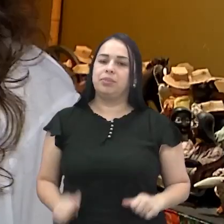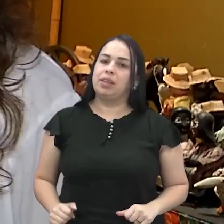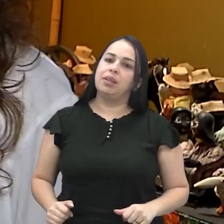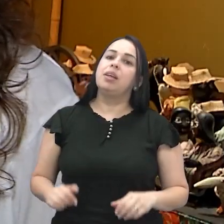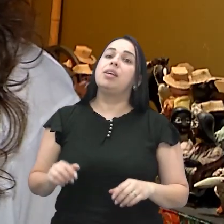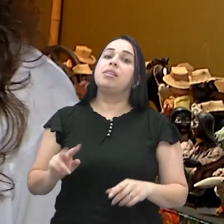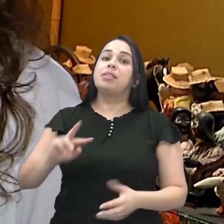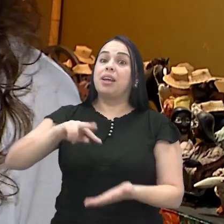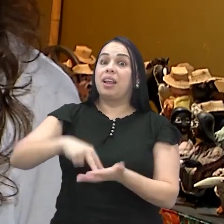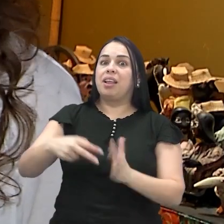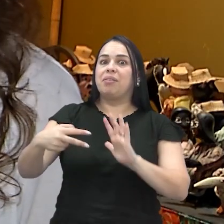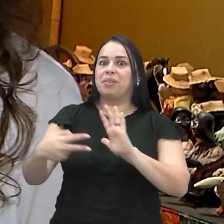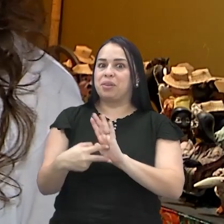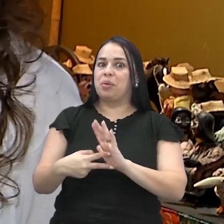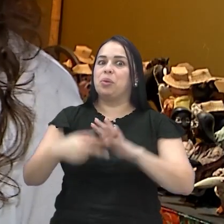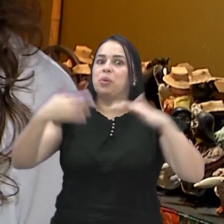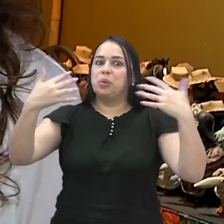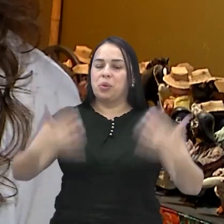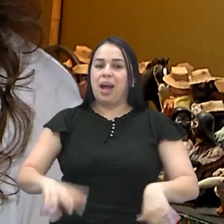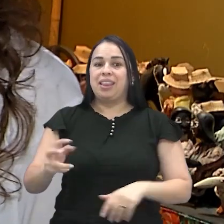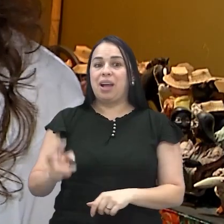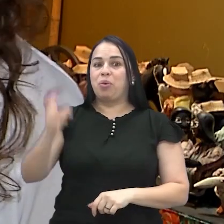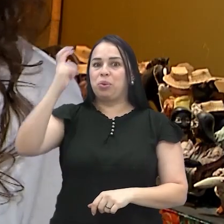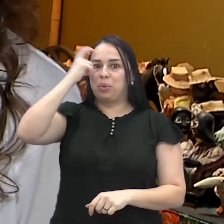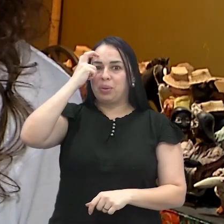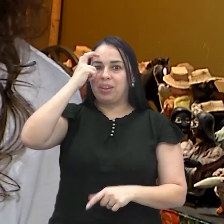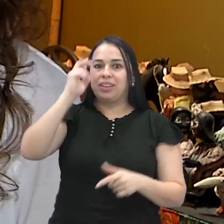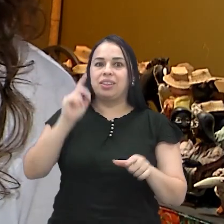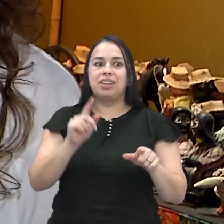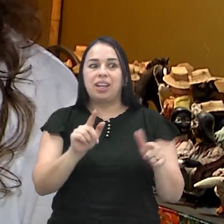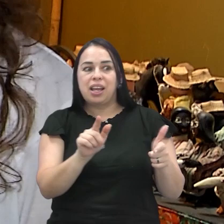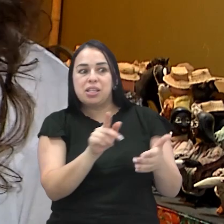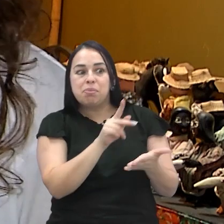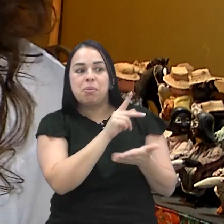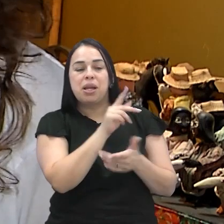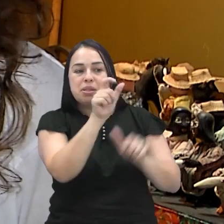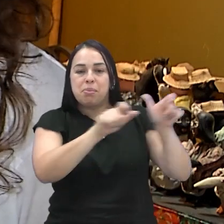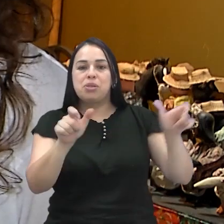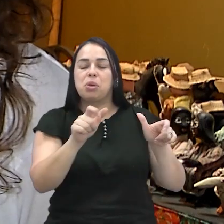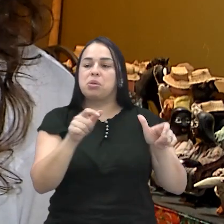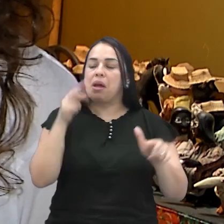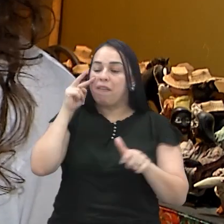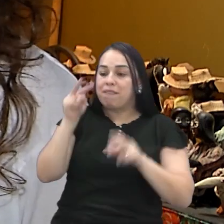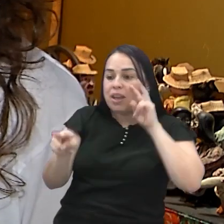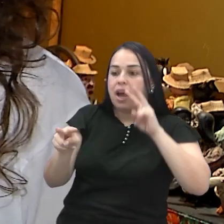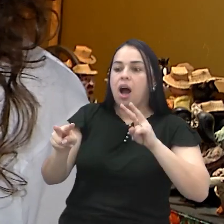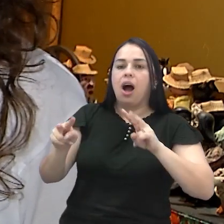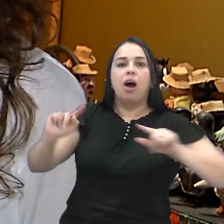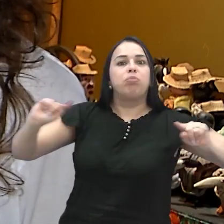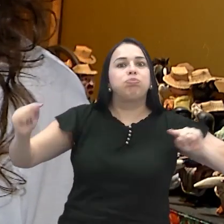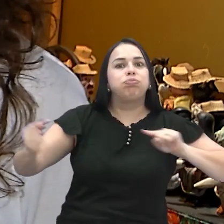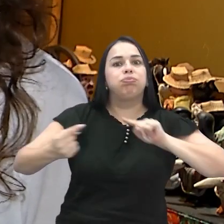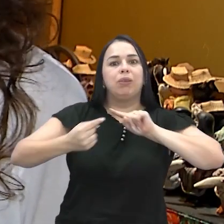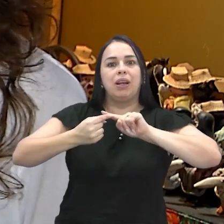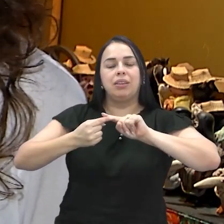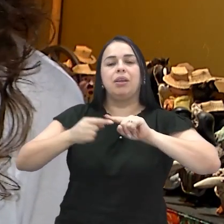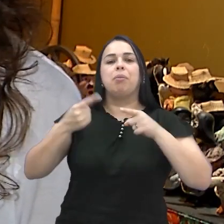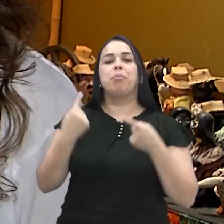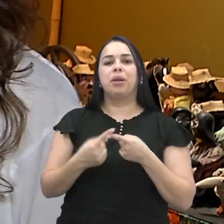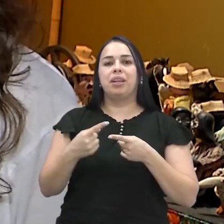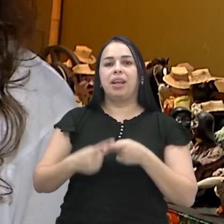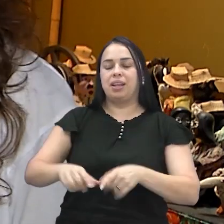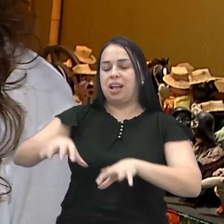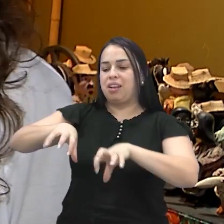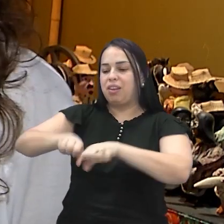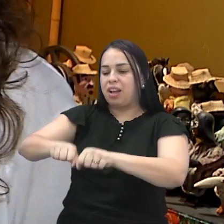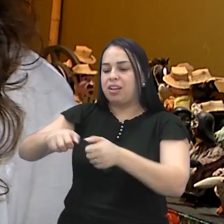joseense. Ela representa uma coisa que para a gente é muito cultural e muitas pessoas se reconhecem no que está representado nessa